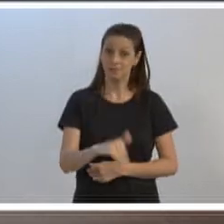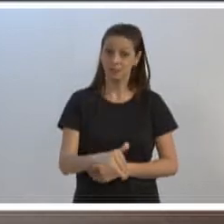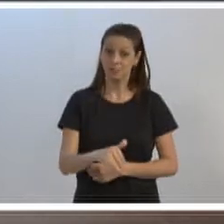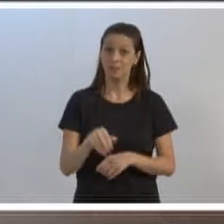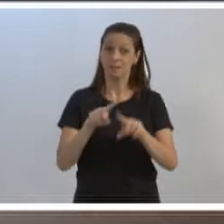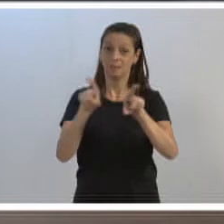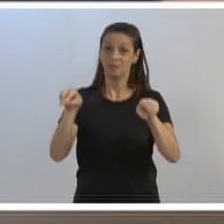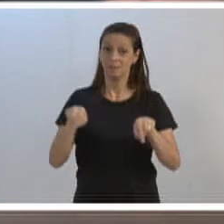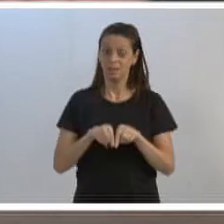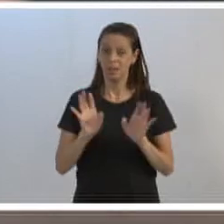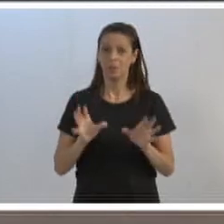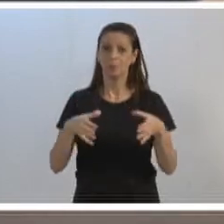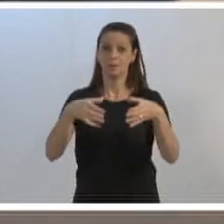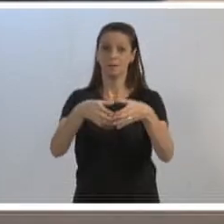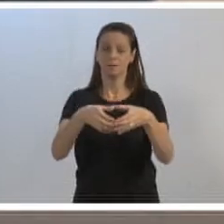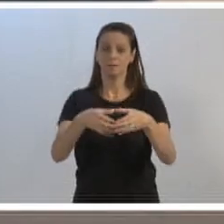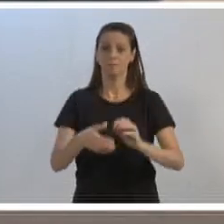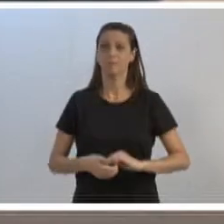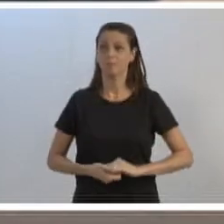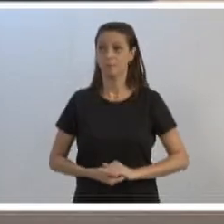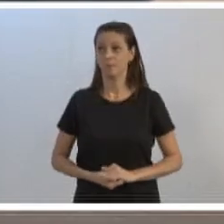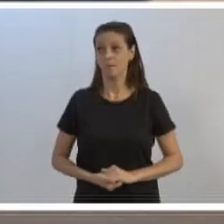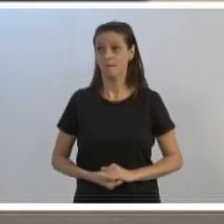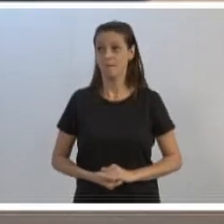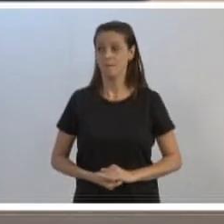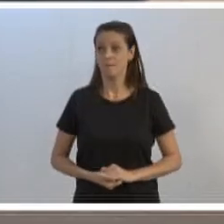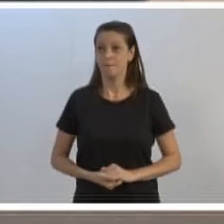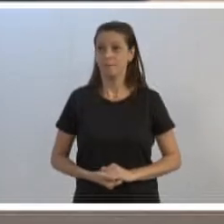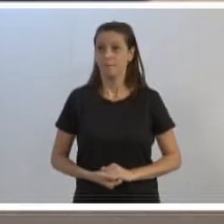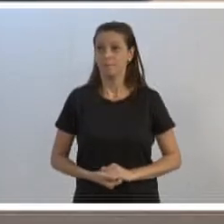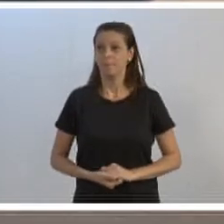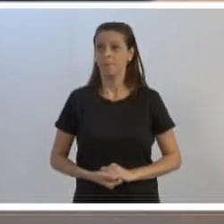Sala das Comissões. Pela ordem, presidente.